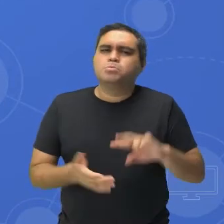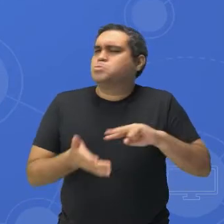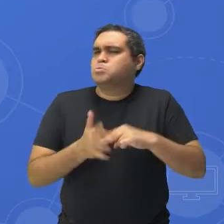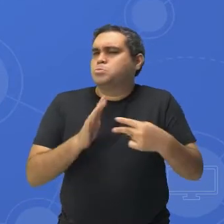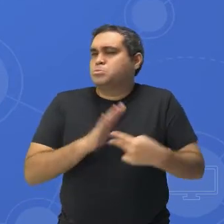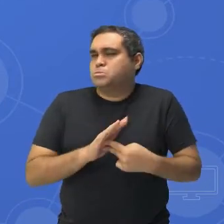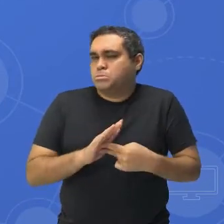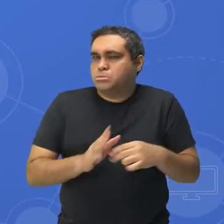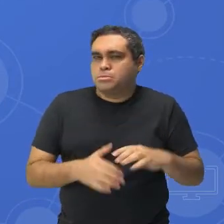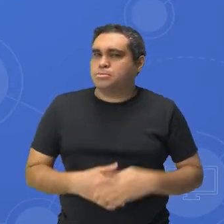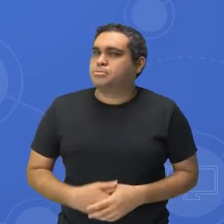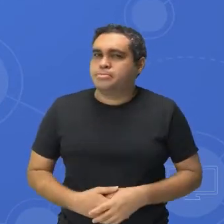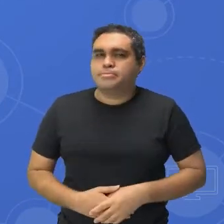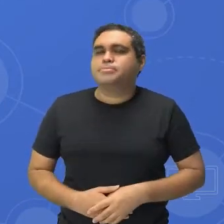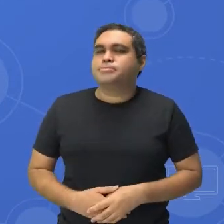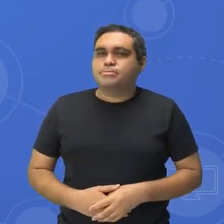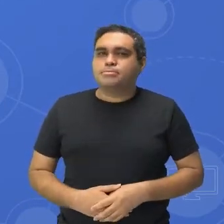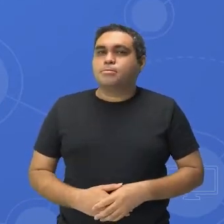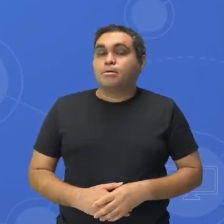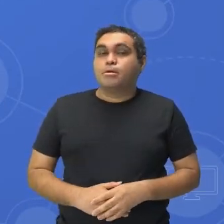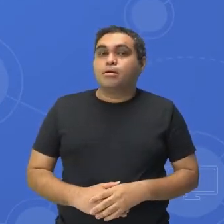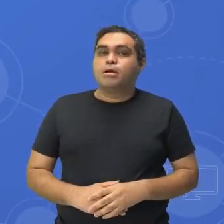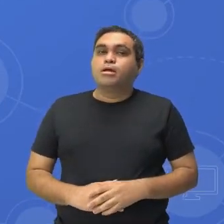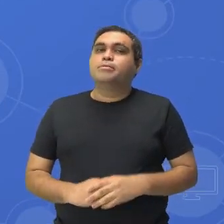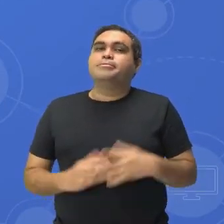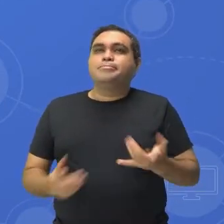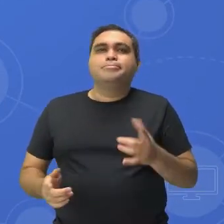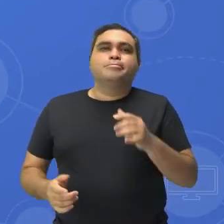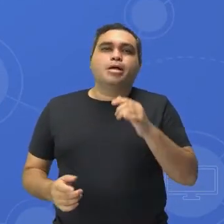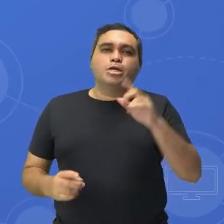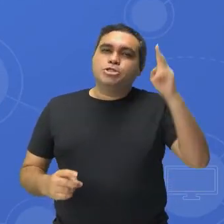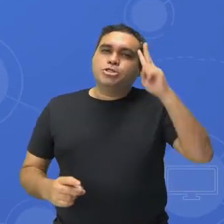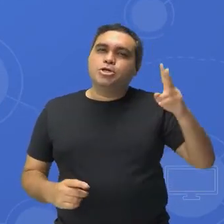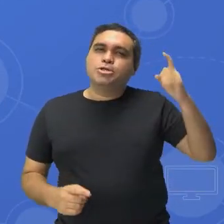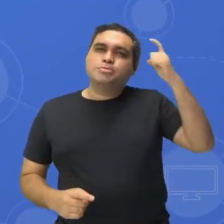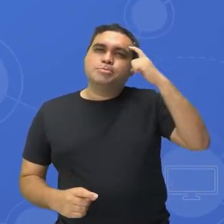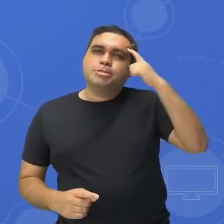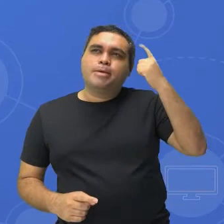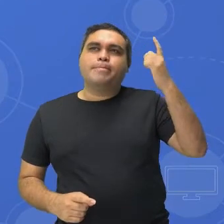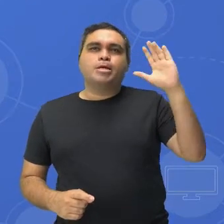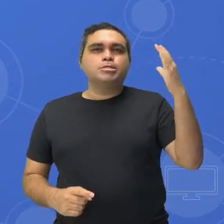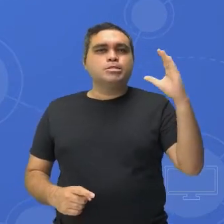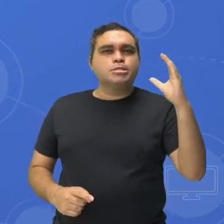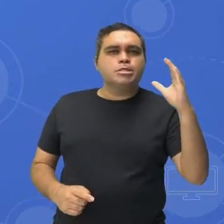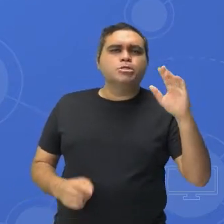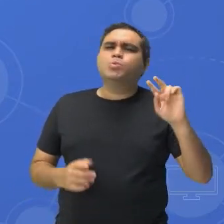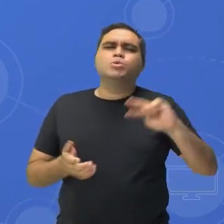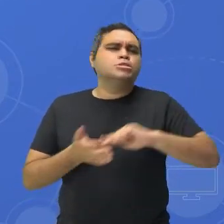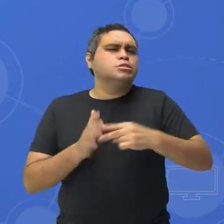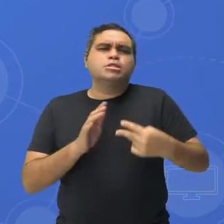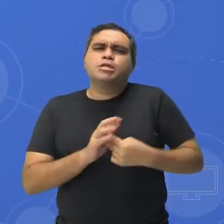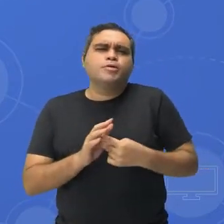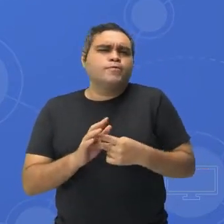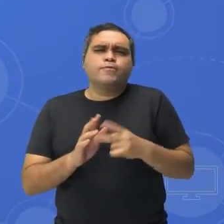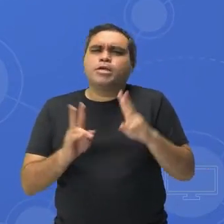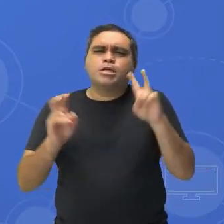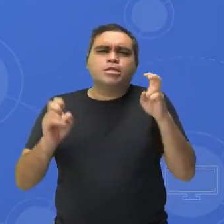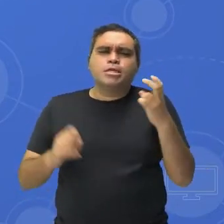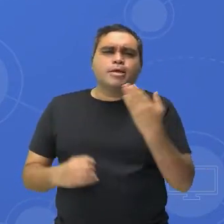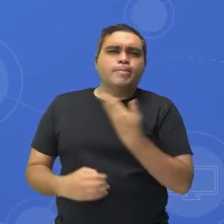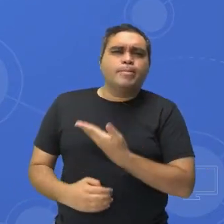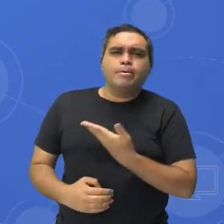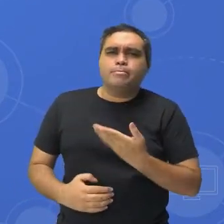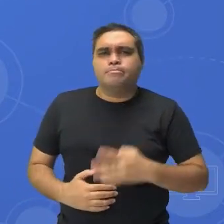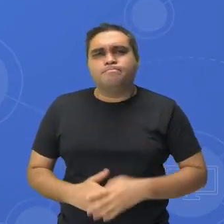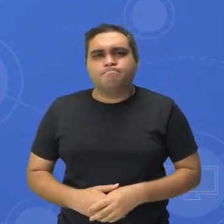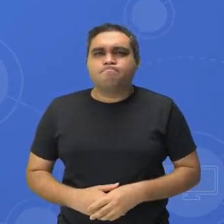isso, então, para a história do pensamento, para a história da ciência, enfim, o que significa isso